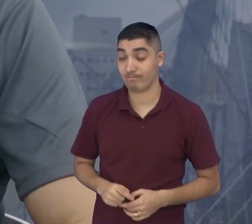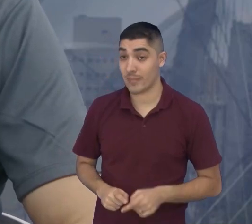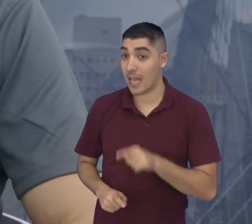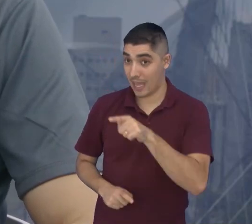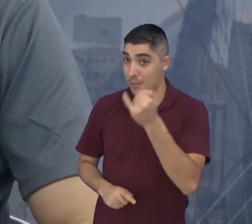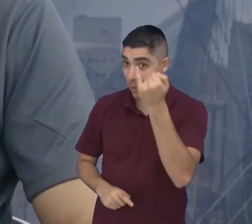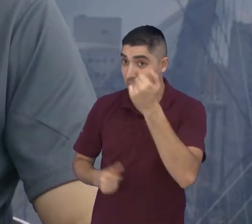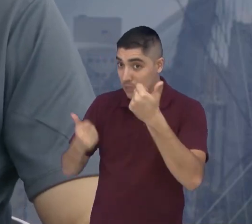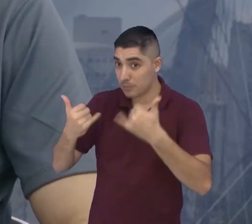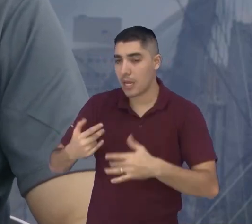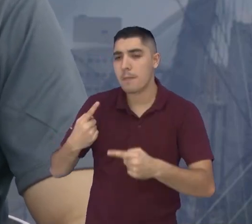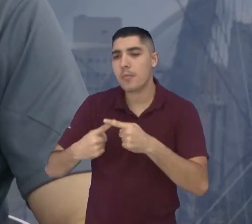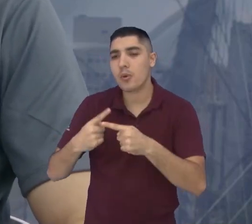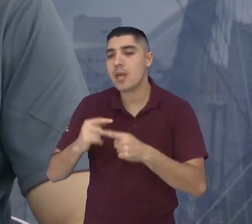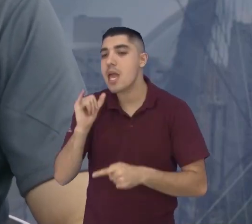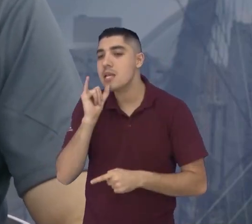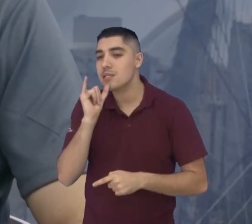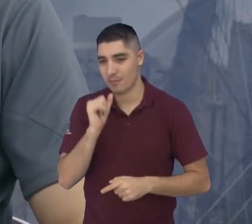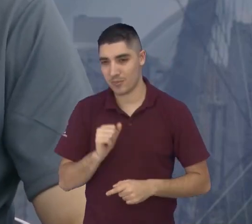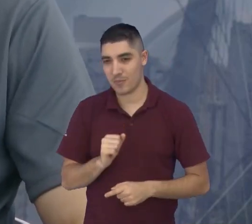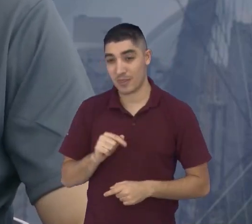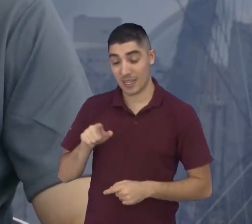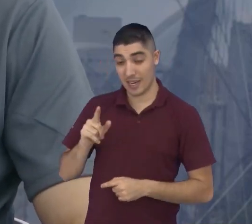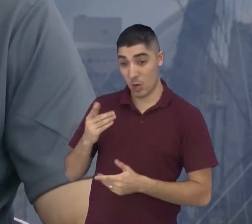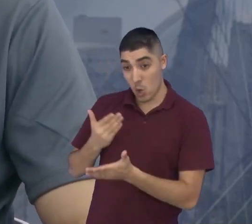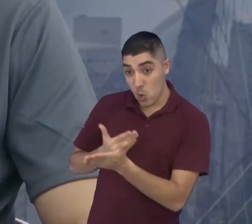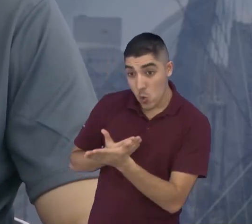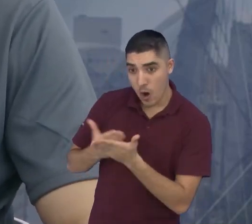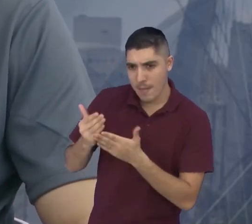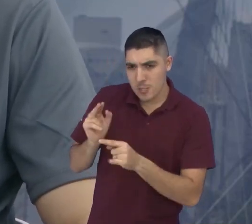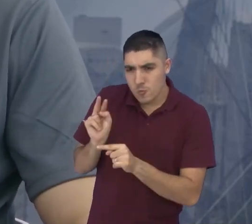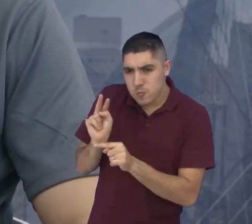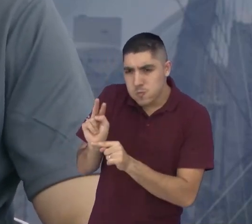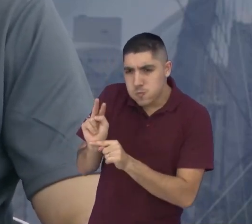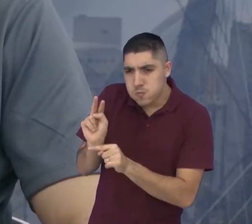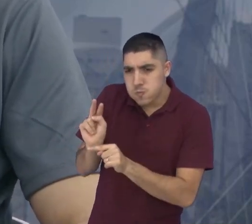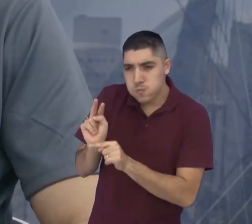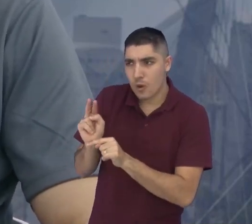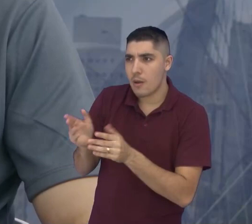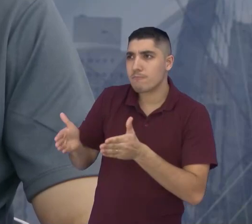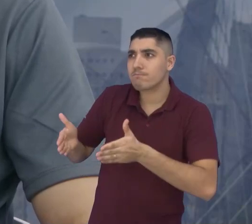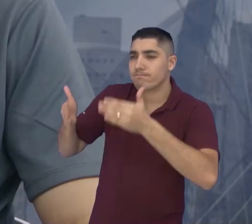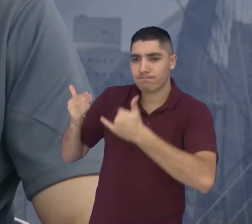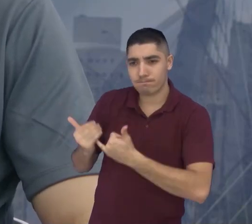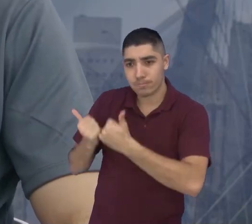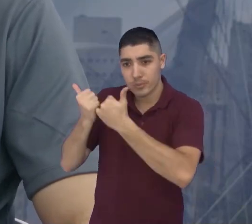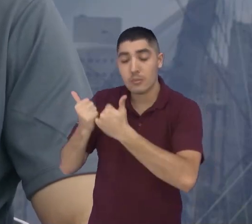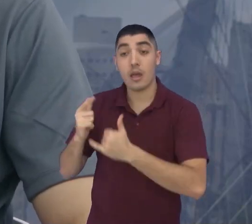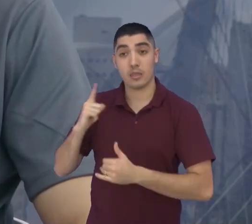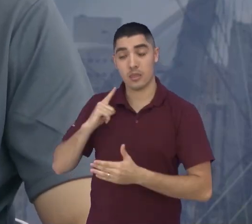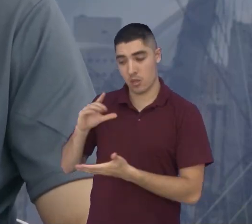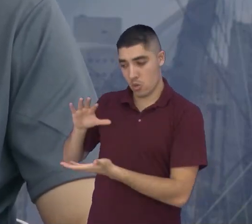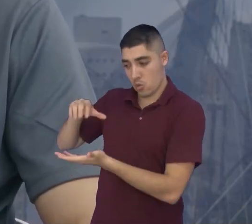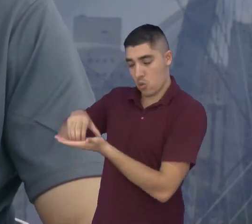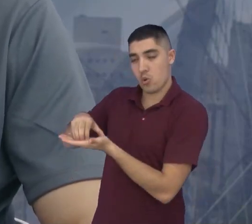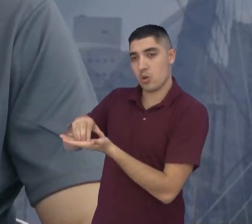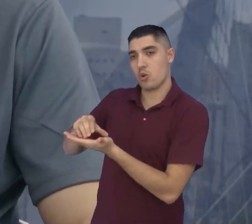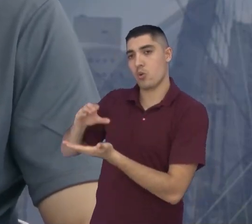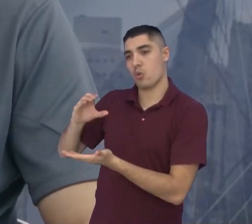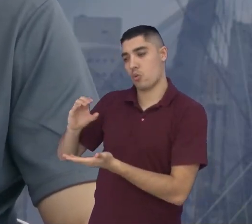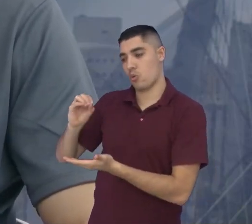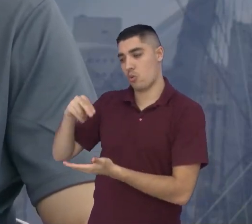pensar na origem da preservação em São José dos Campos, que é a criação do Conselho Municipal de Patrimônio